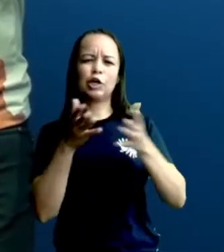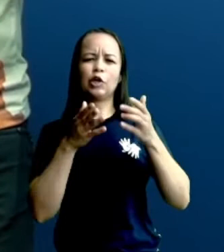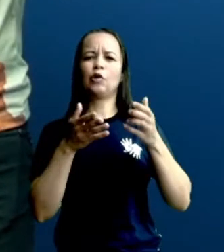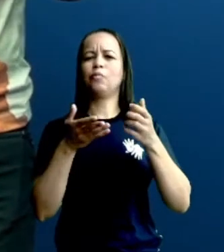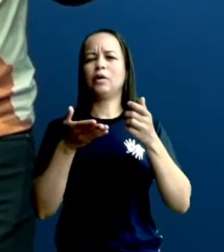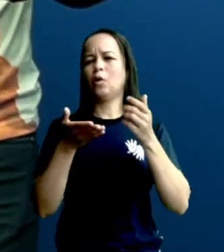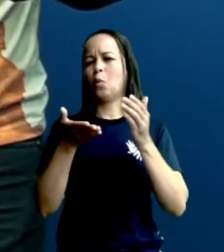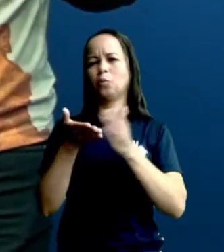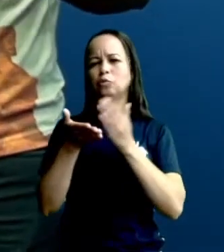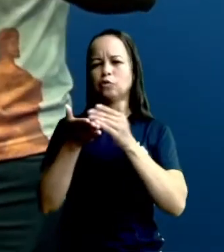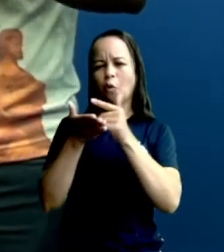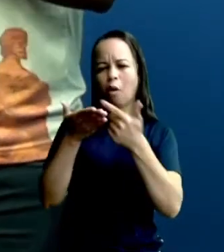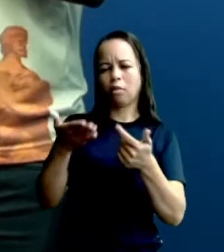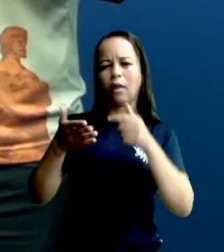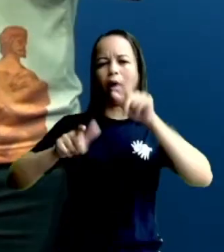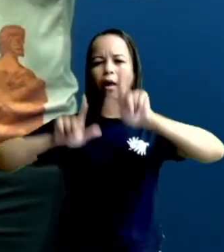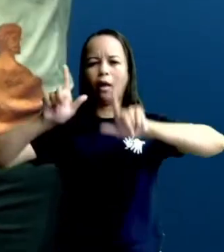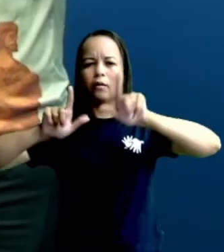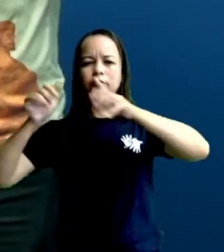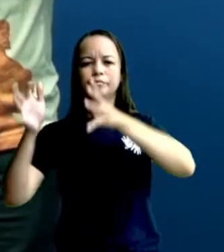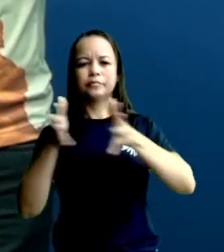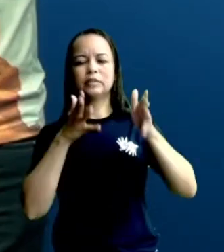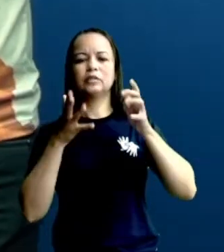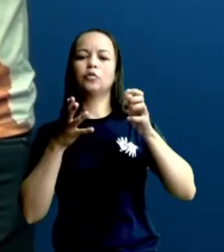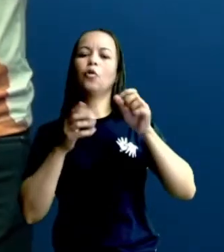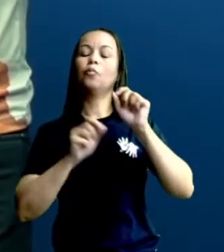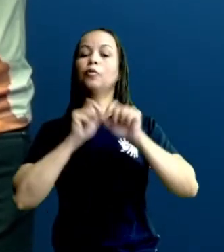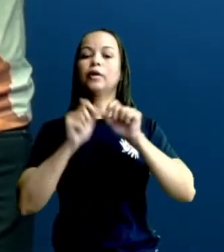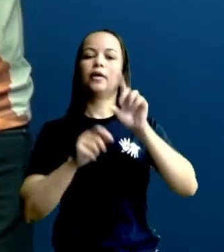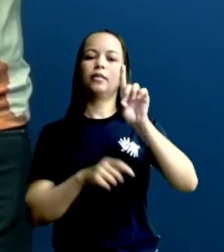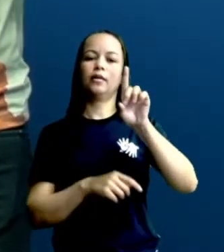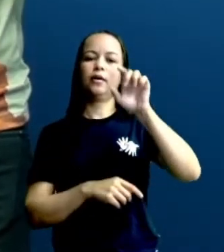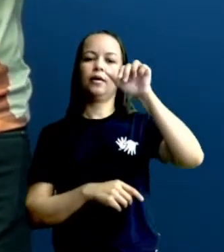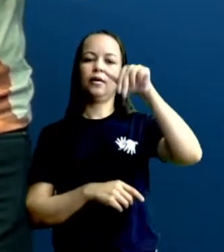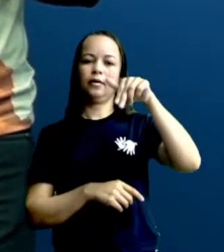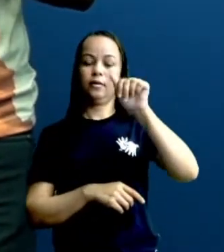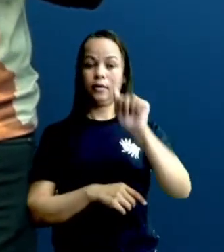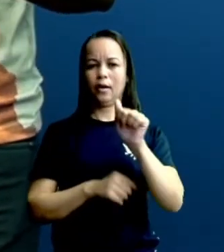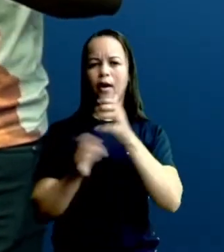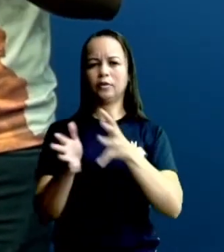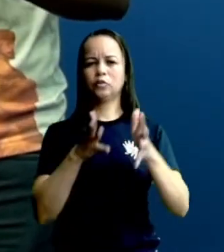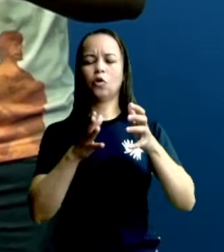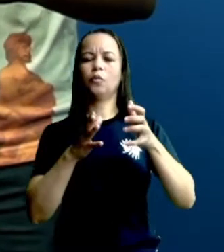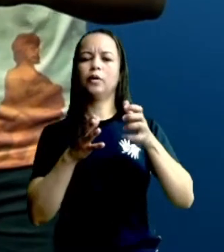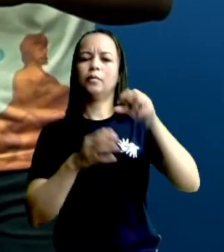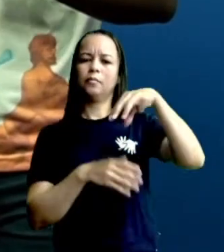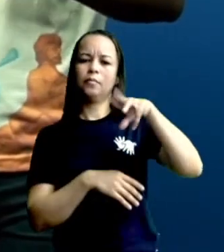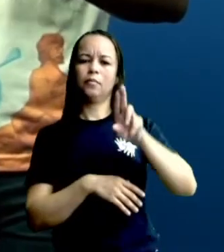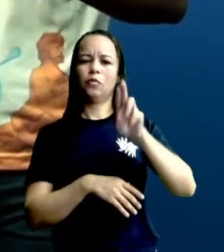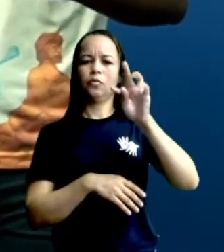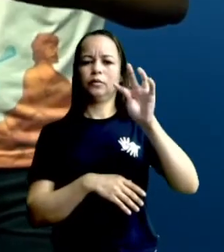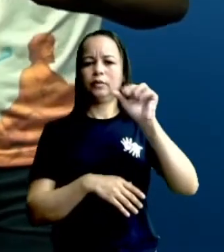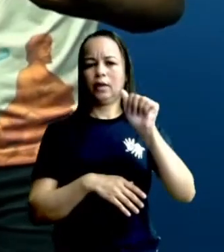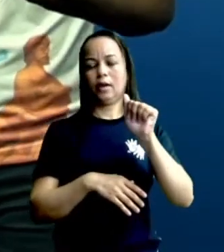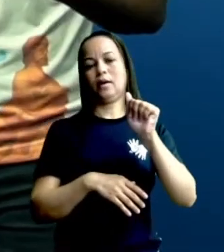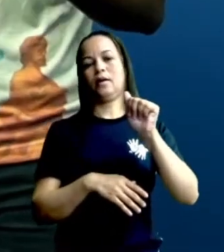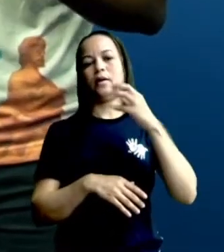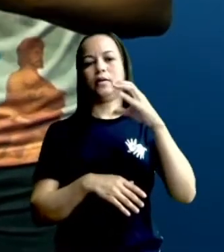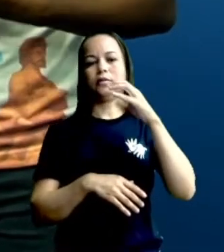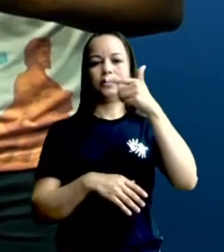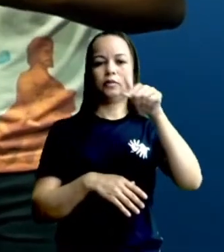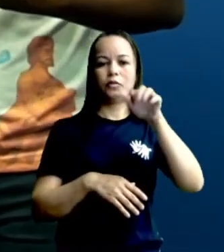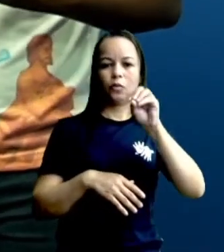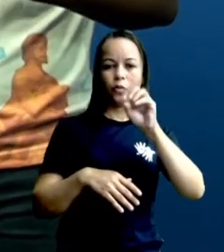sobre DNA, sobre criação de novos seres, sobre mutações. Então, tudo isso tem a ver